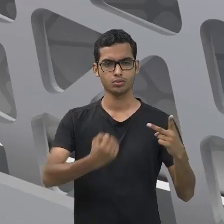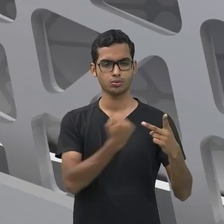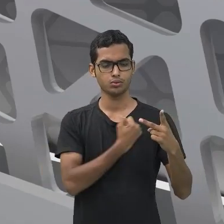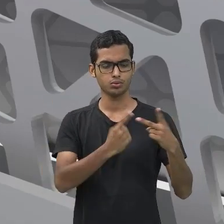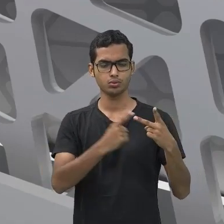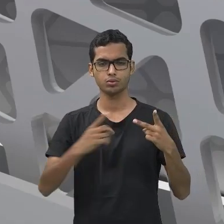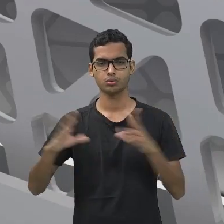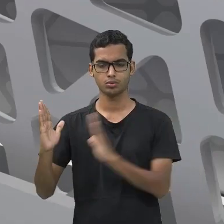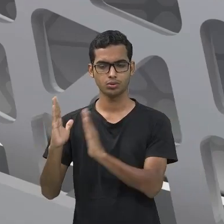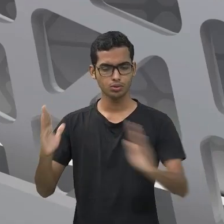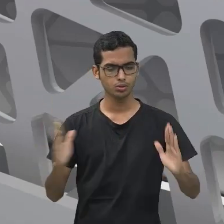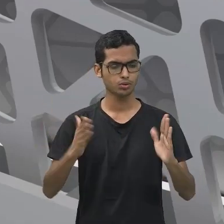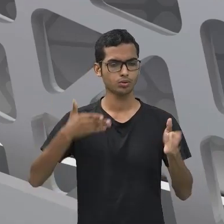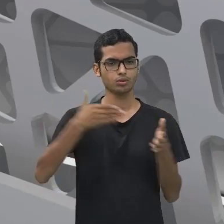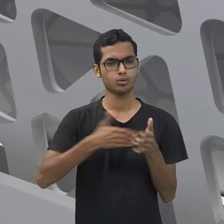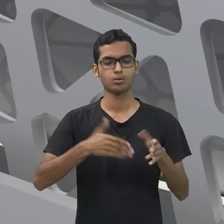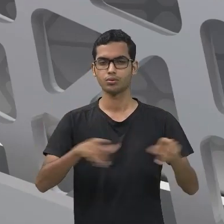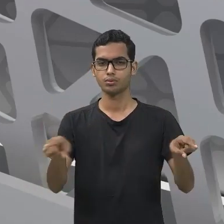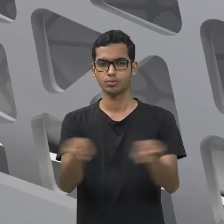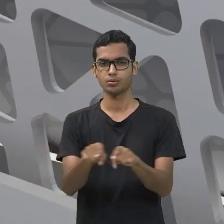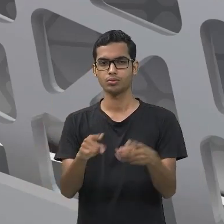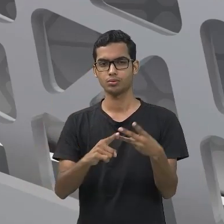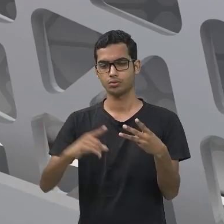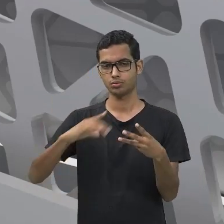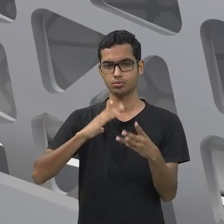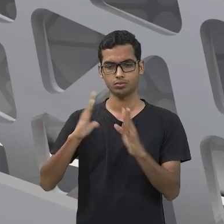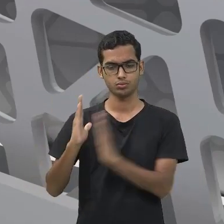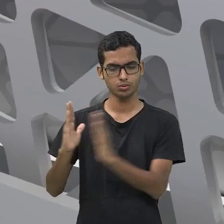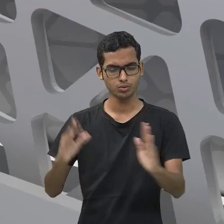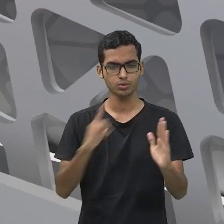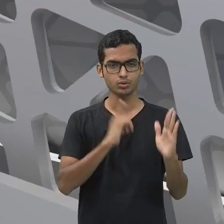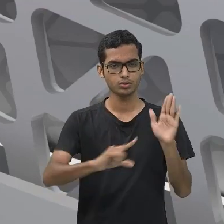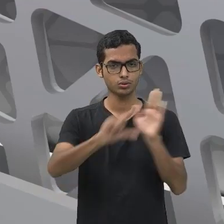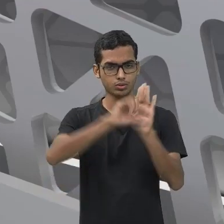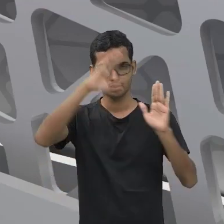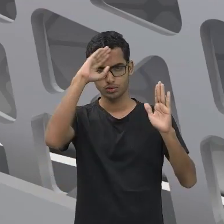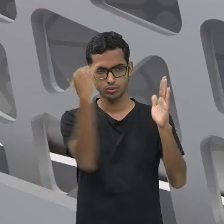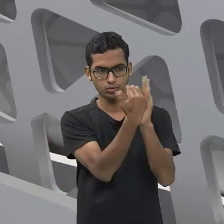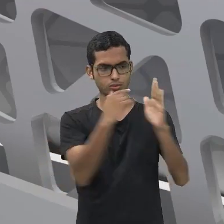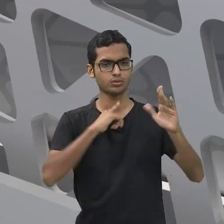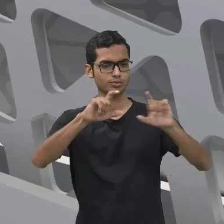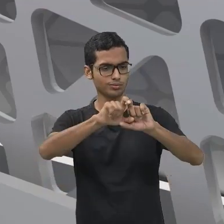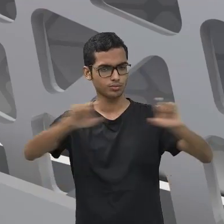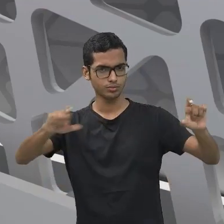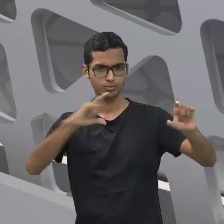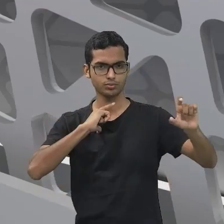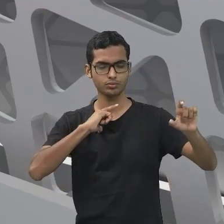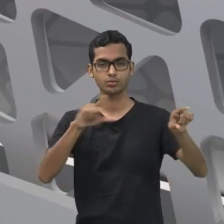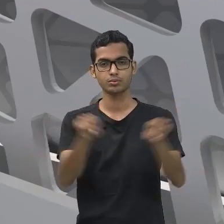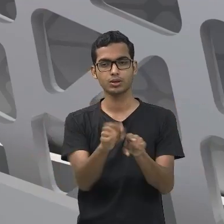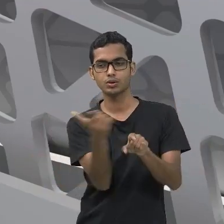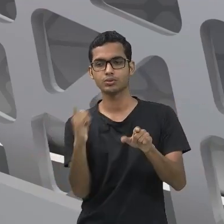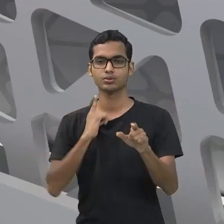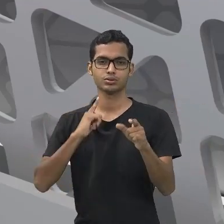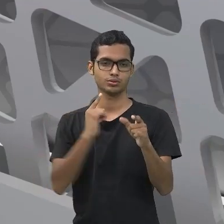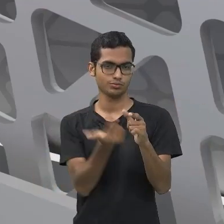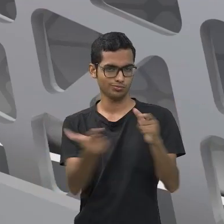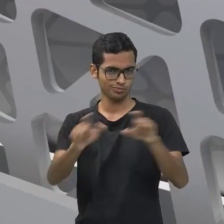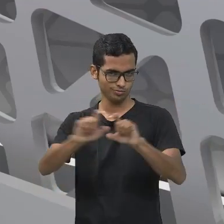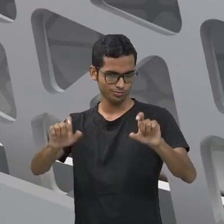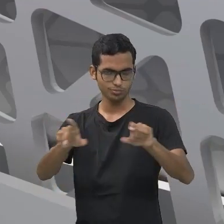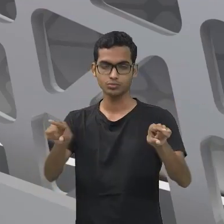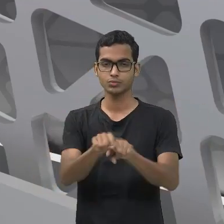gente aprendeu as sequências, né, que seguem uma lei de formação, ok? E as que não seguem, tá bom? Aprendemos